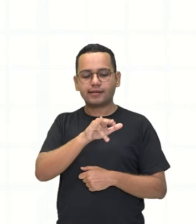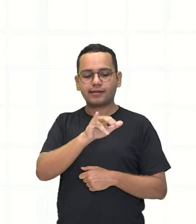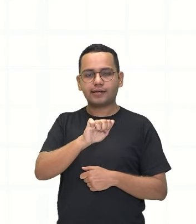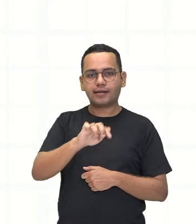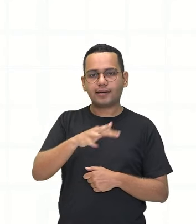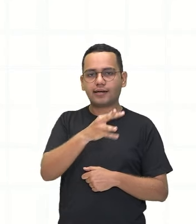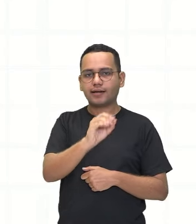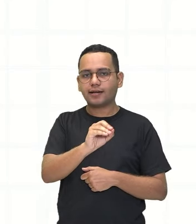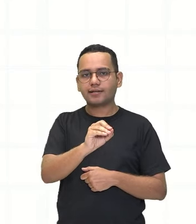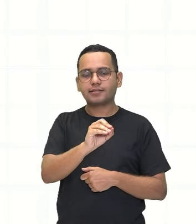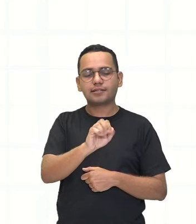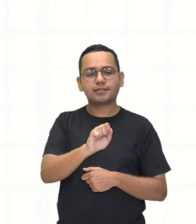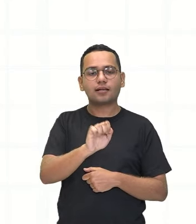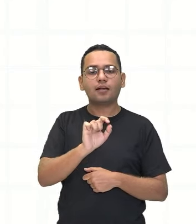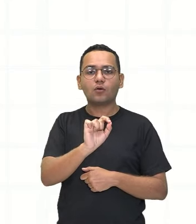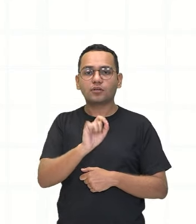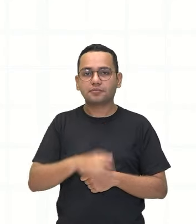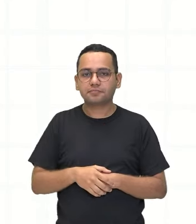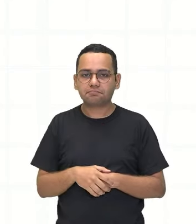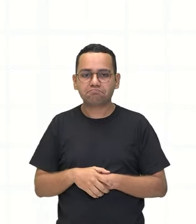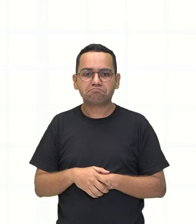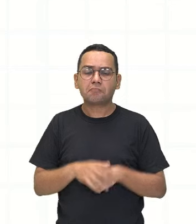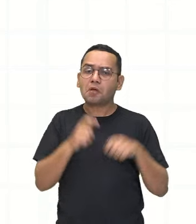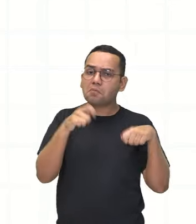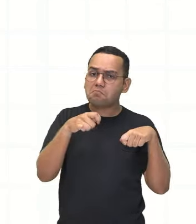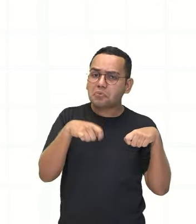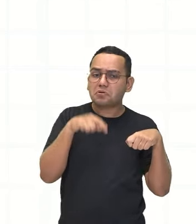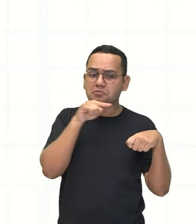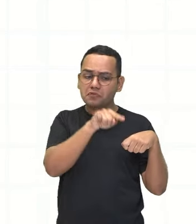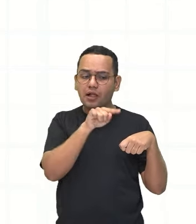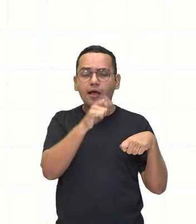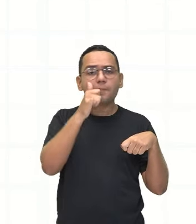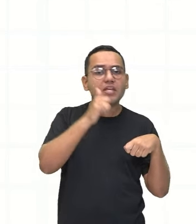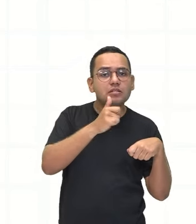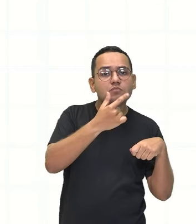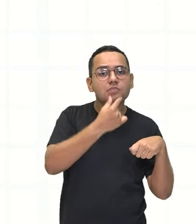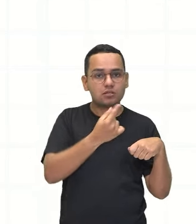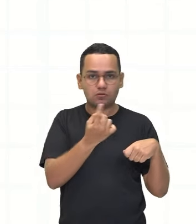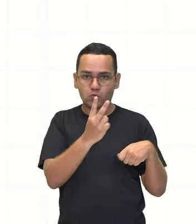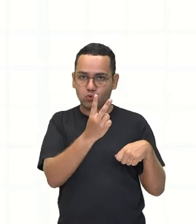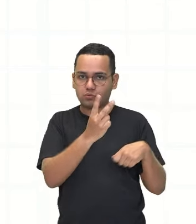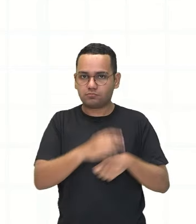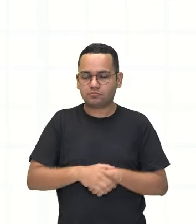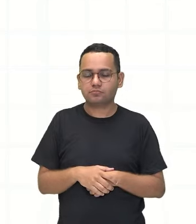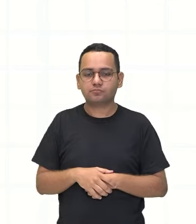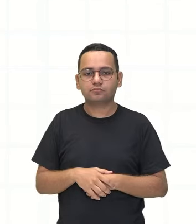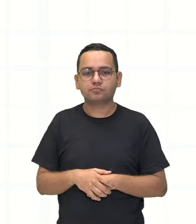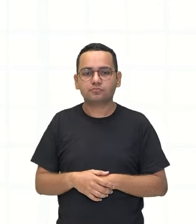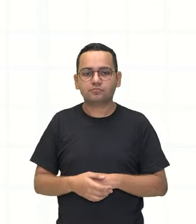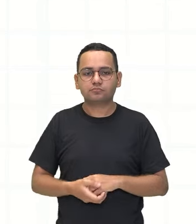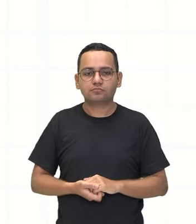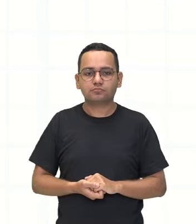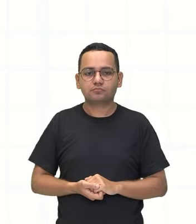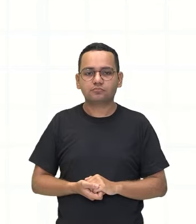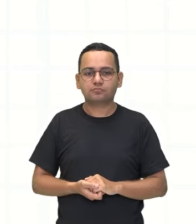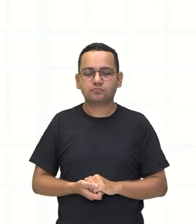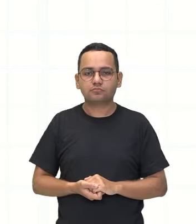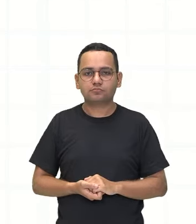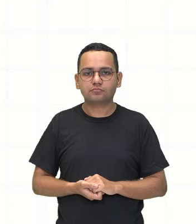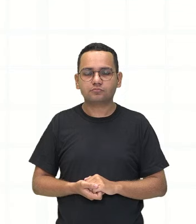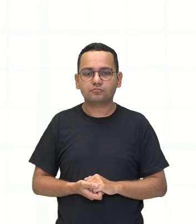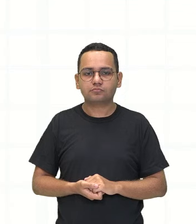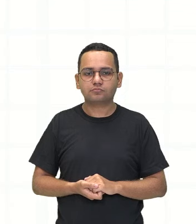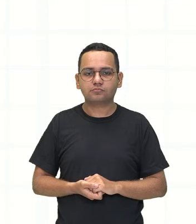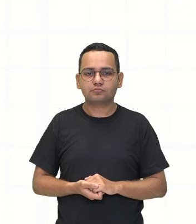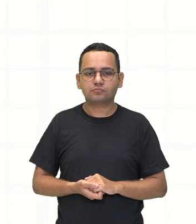estou me referindo tanto a menino ou menina, certo? Então, não vai mudar. O